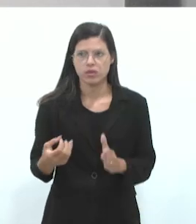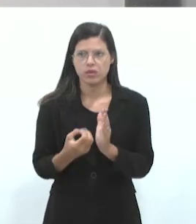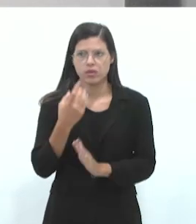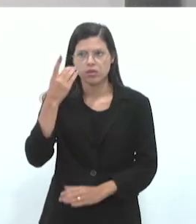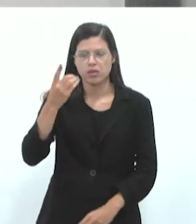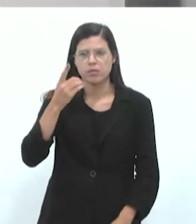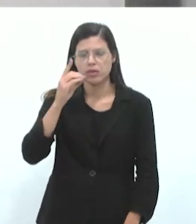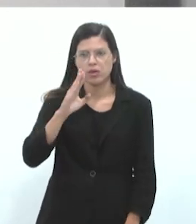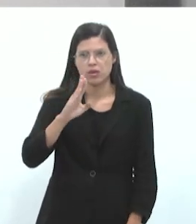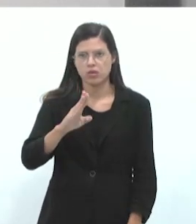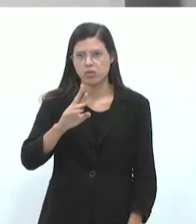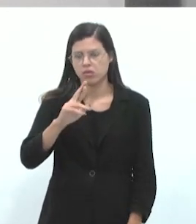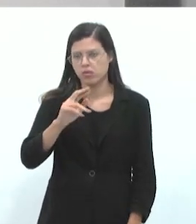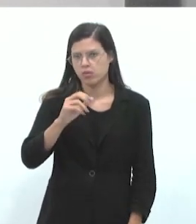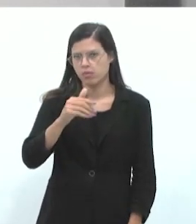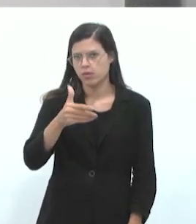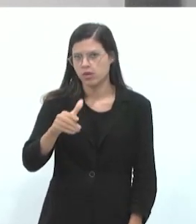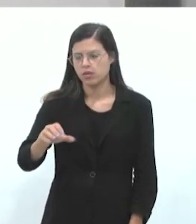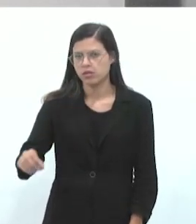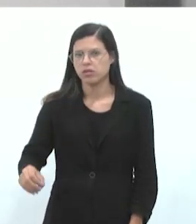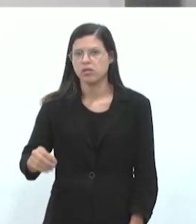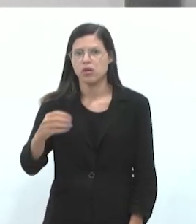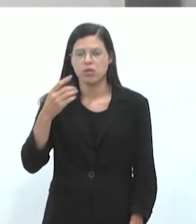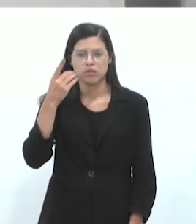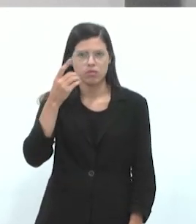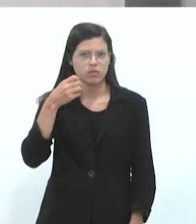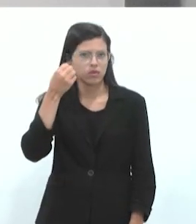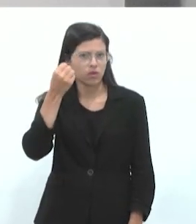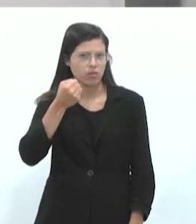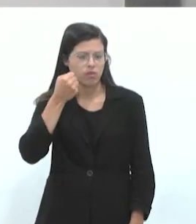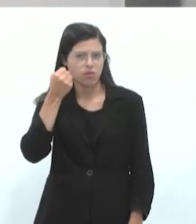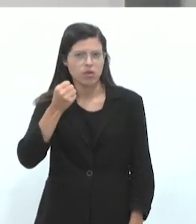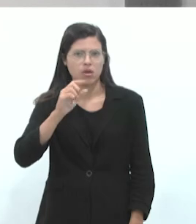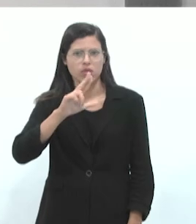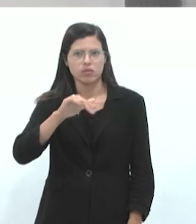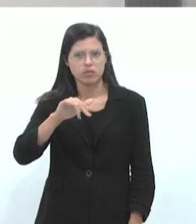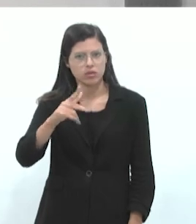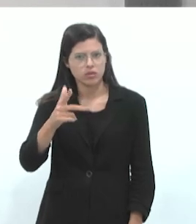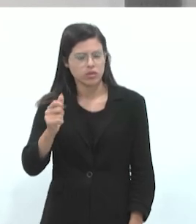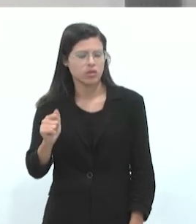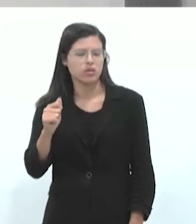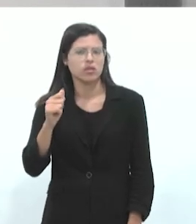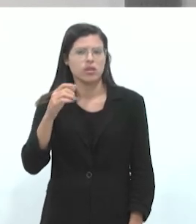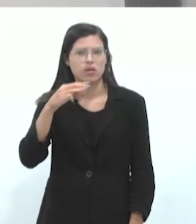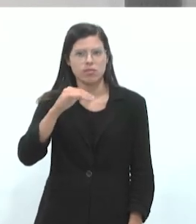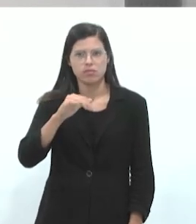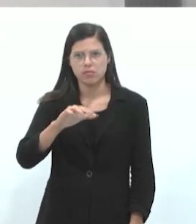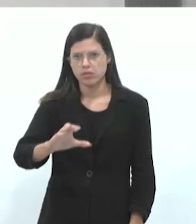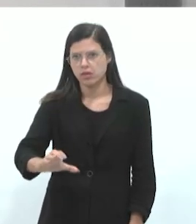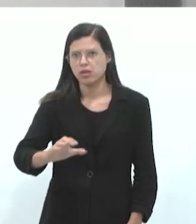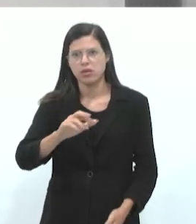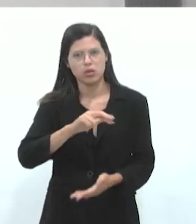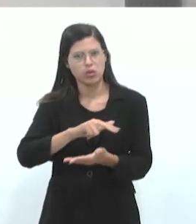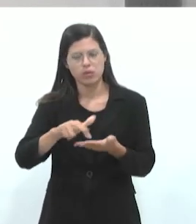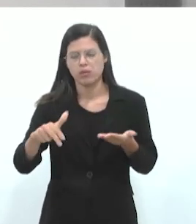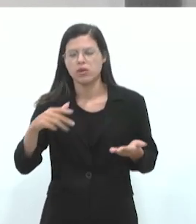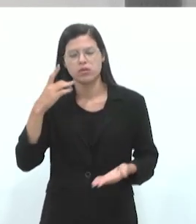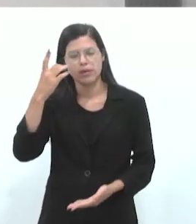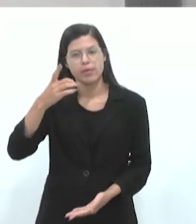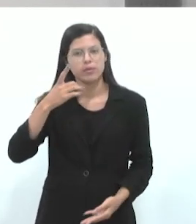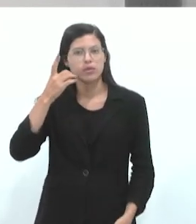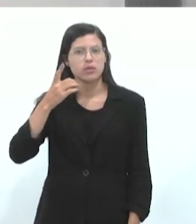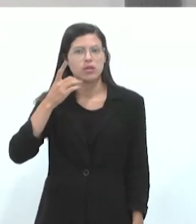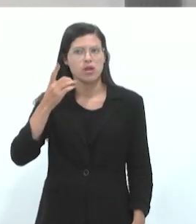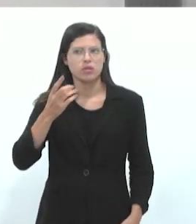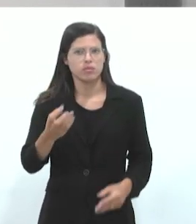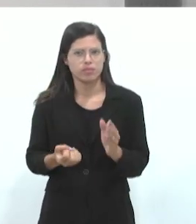Samuel Malafaia, Renata Souza, Lucinha Verônica Lima, Carlos Mink, Renato Miranda, Vinícius Cozzolino, que institui